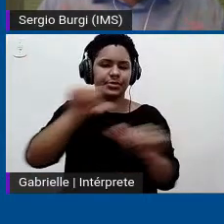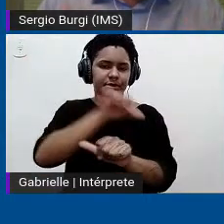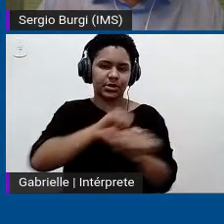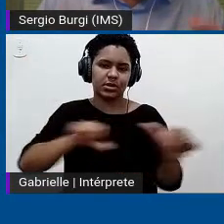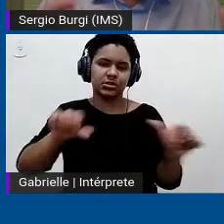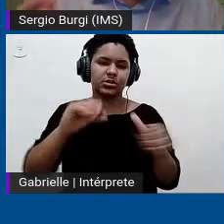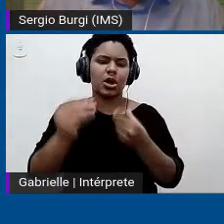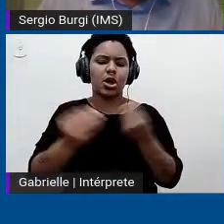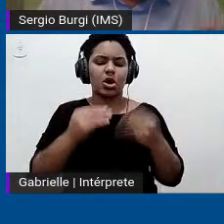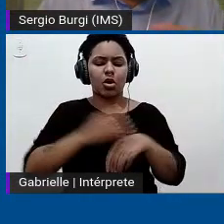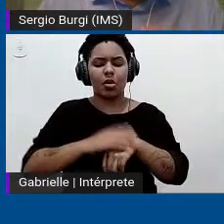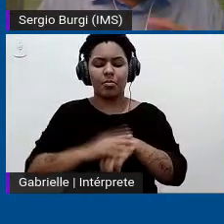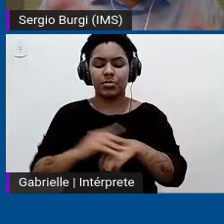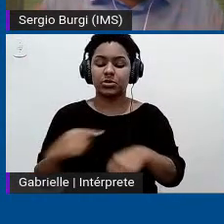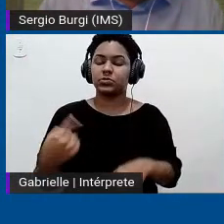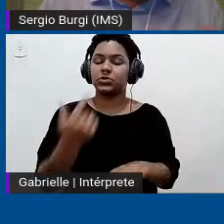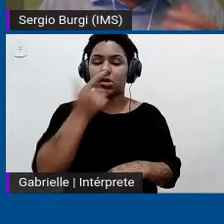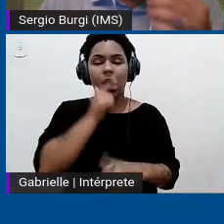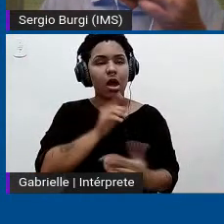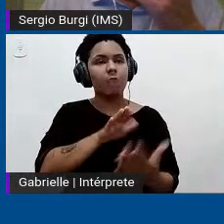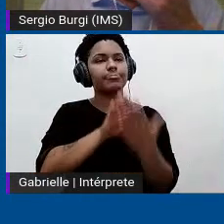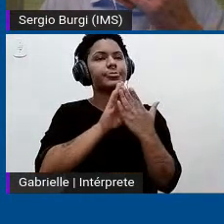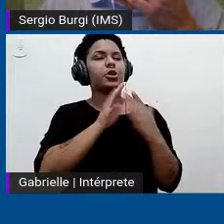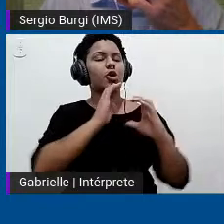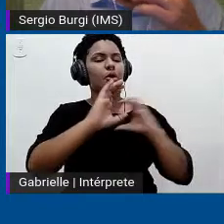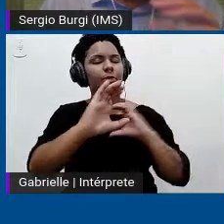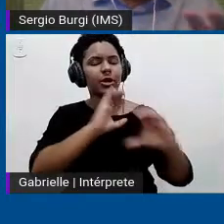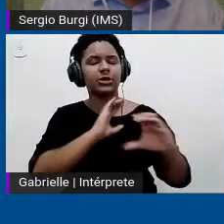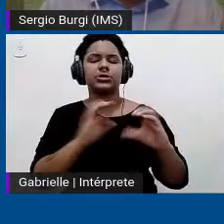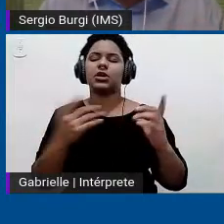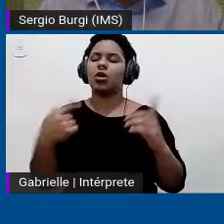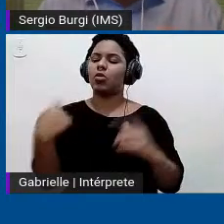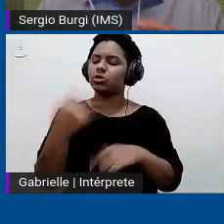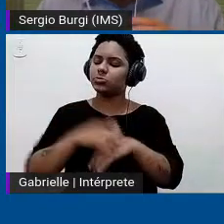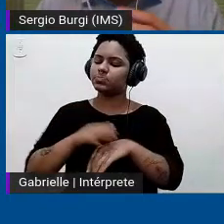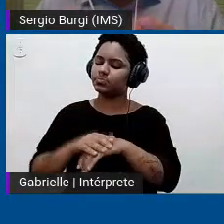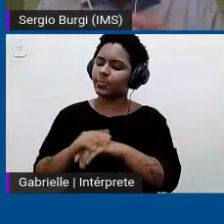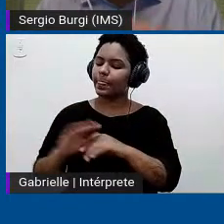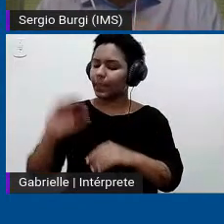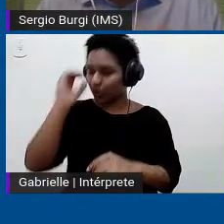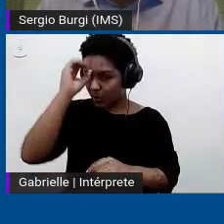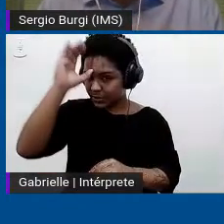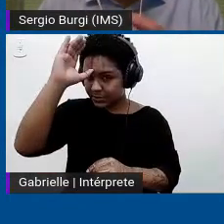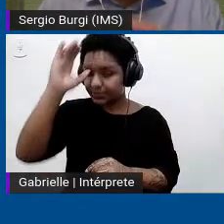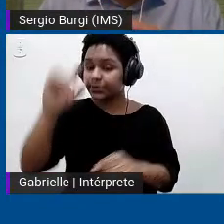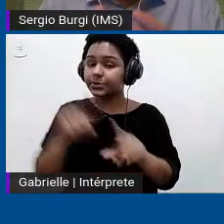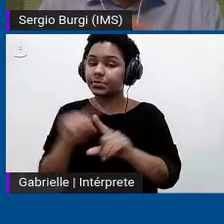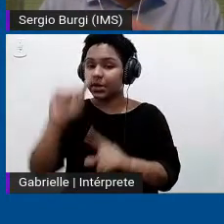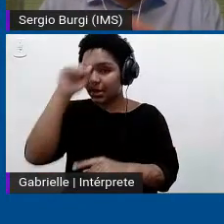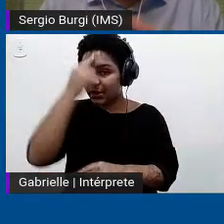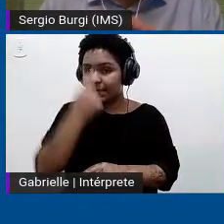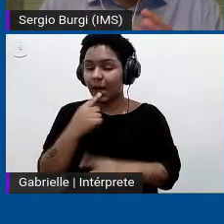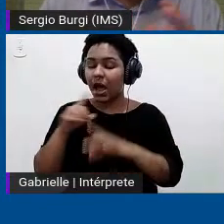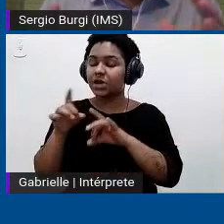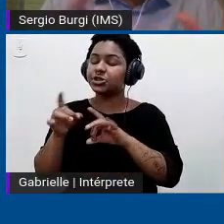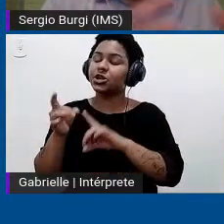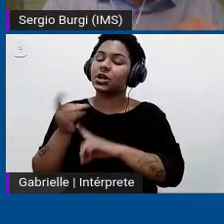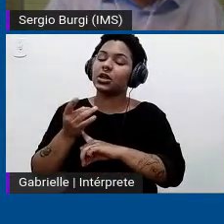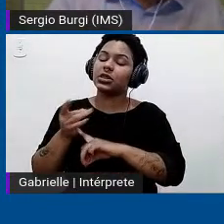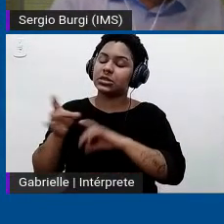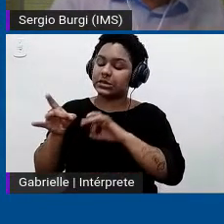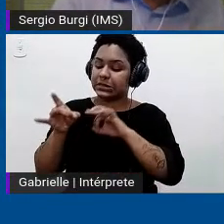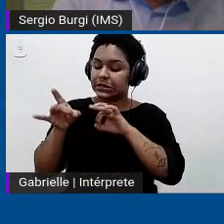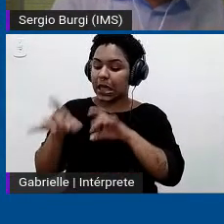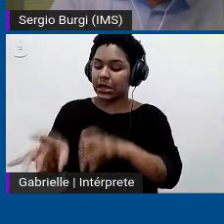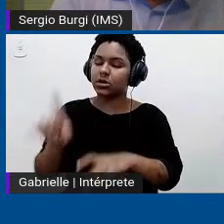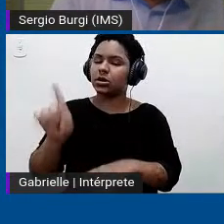com a informação, com o conhecimento, com a comunicação, né? E, portanto, a imagem técnica nos termos flusserianos é fundamental